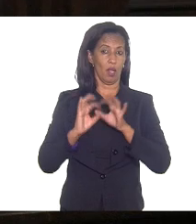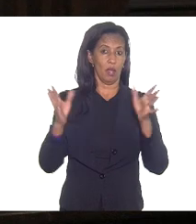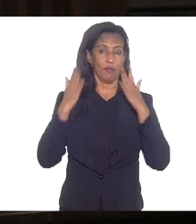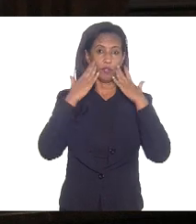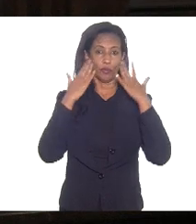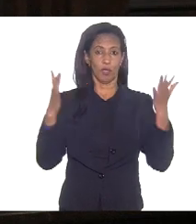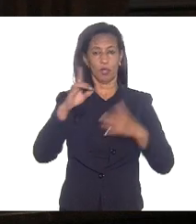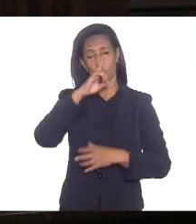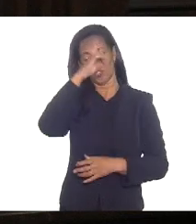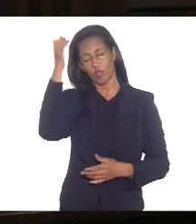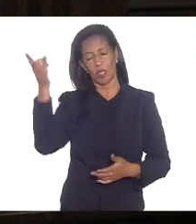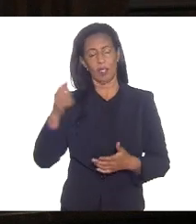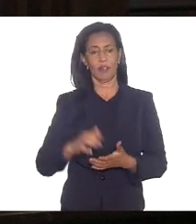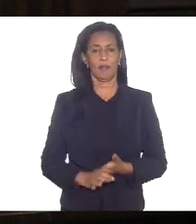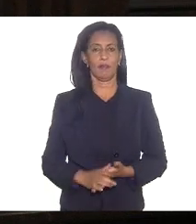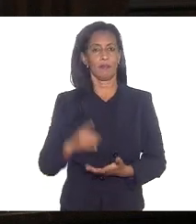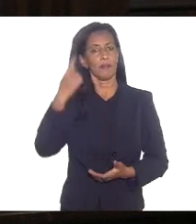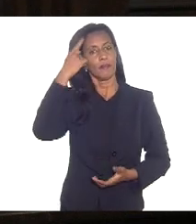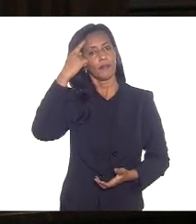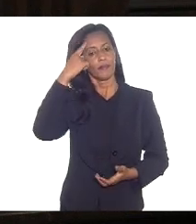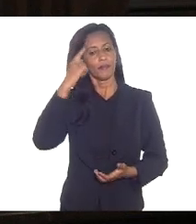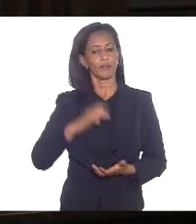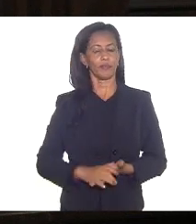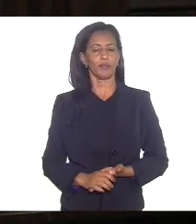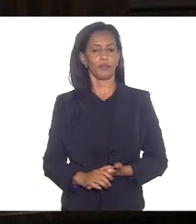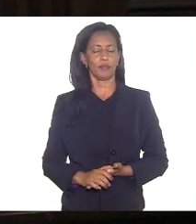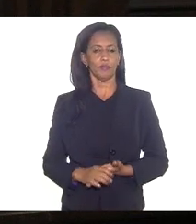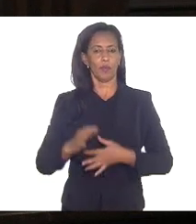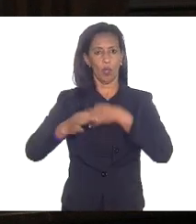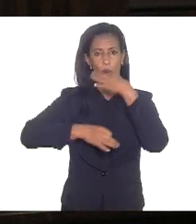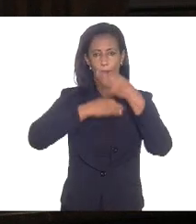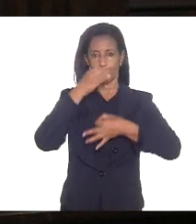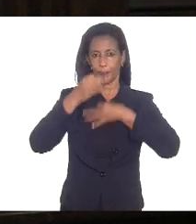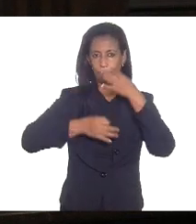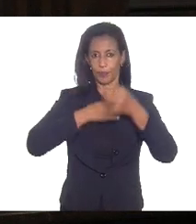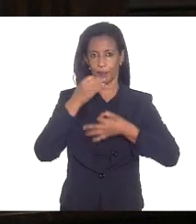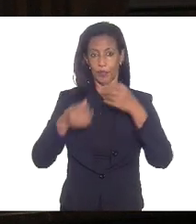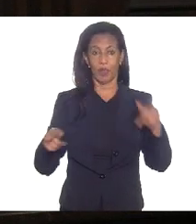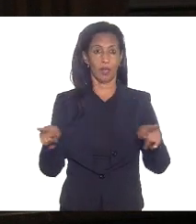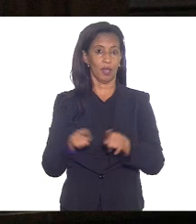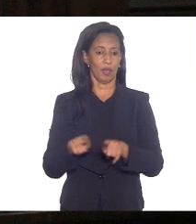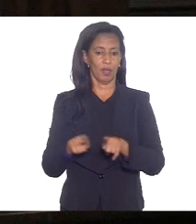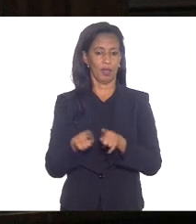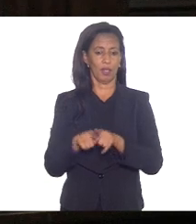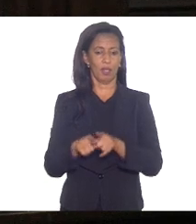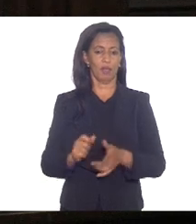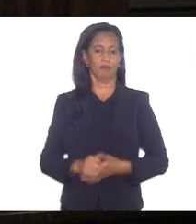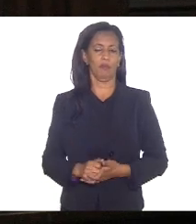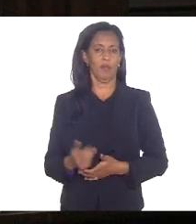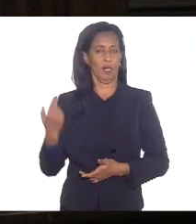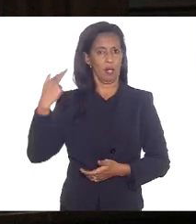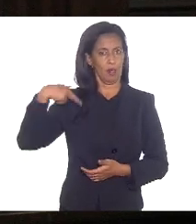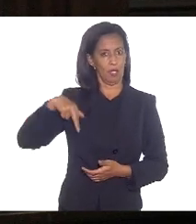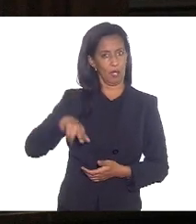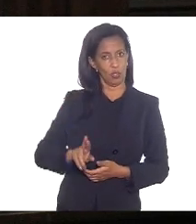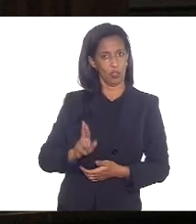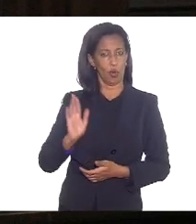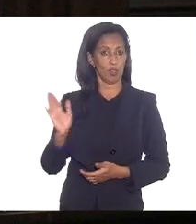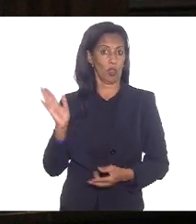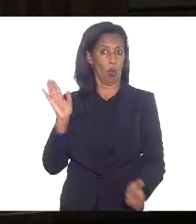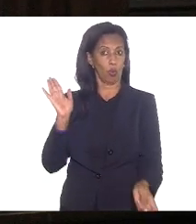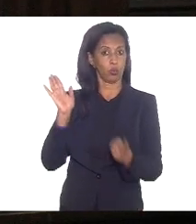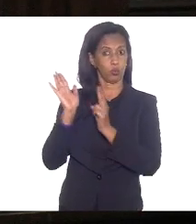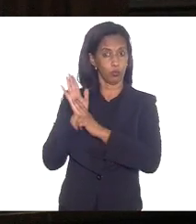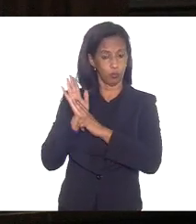expressão de ideias, pensamentos e convicções, inclusive em questões religiosas ou